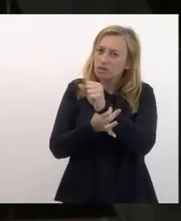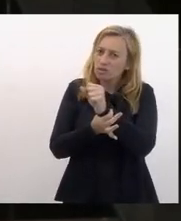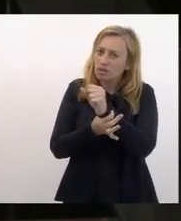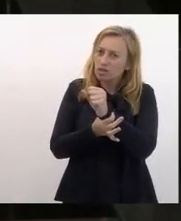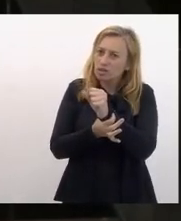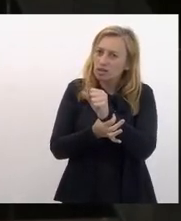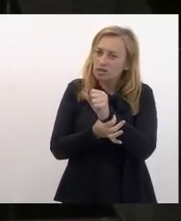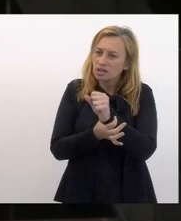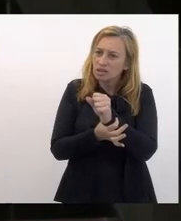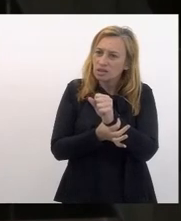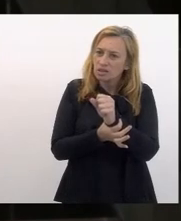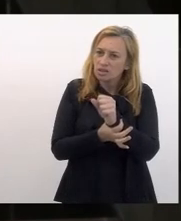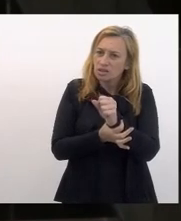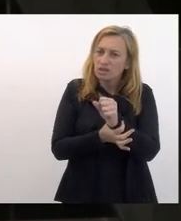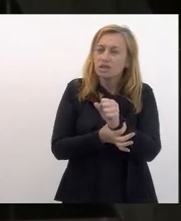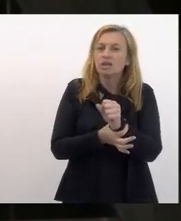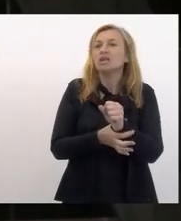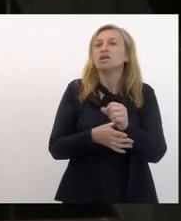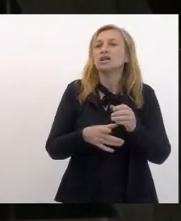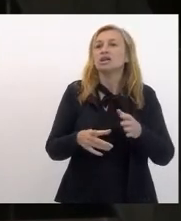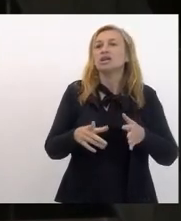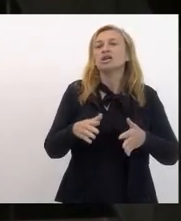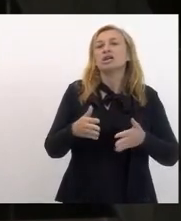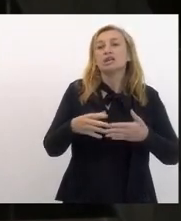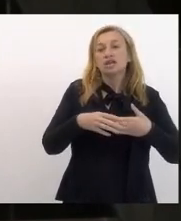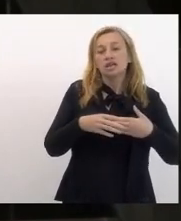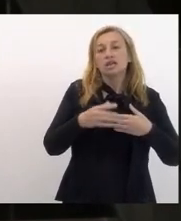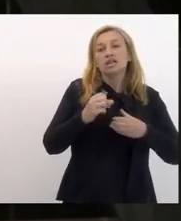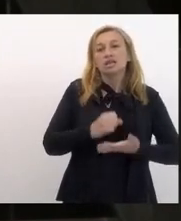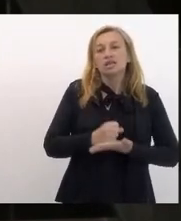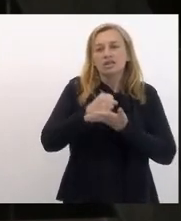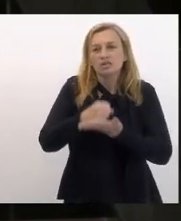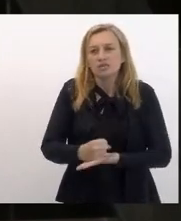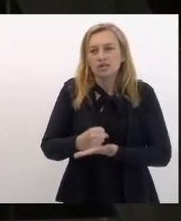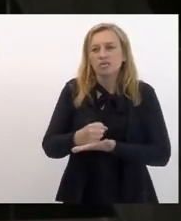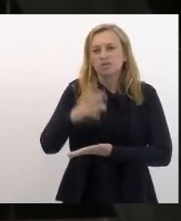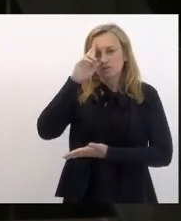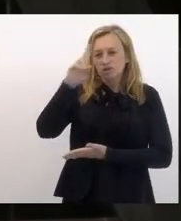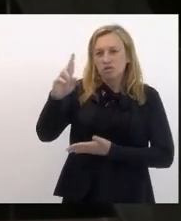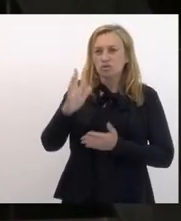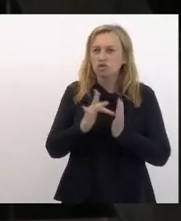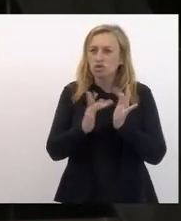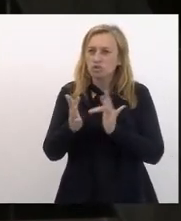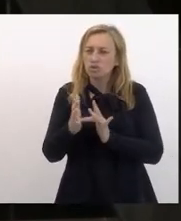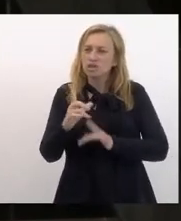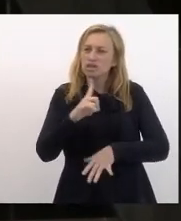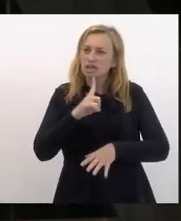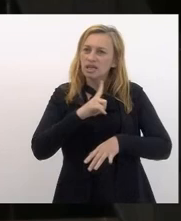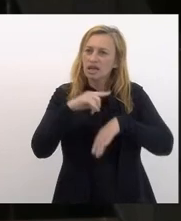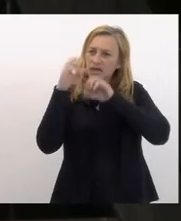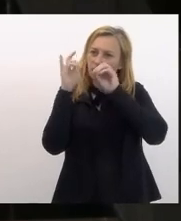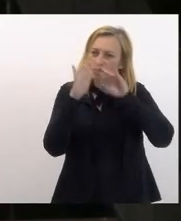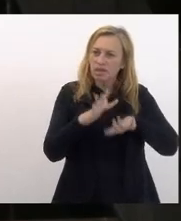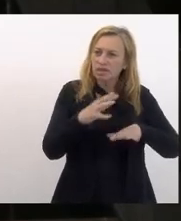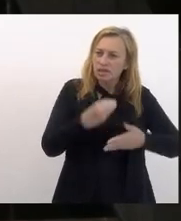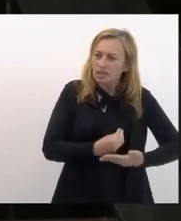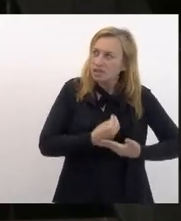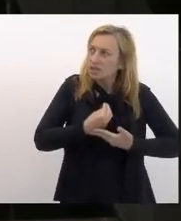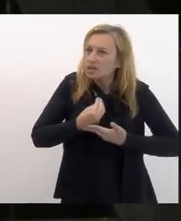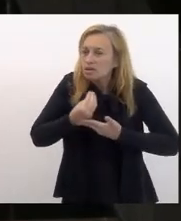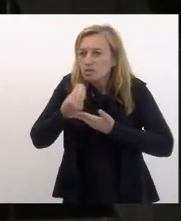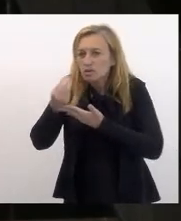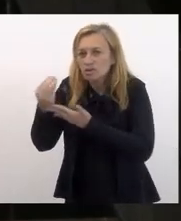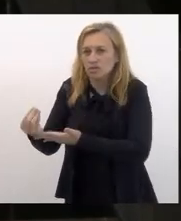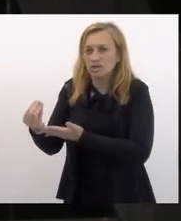tuas delícias no Senhor e te concederá os desejos do teu coração. Entrega ao Senhor o teu